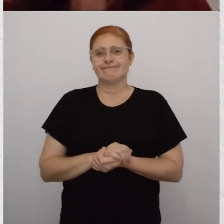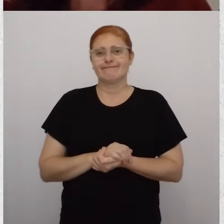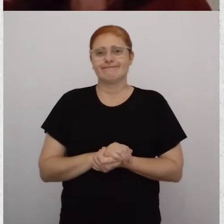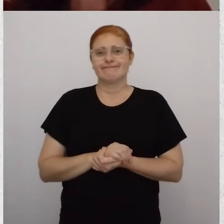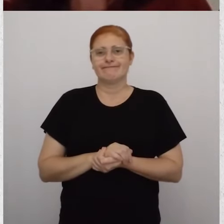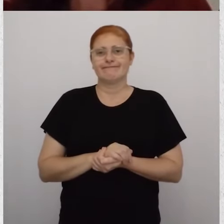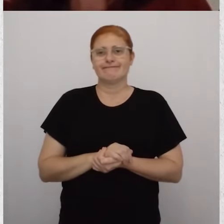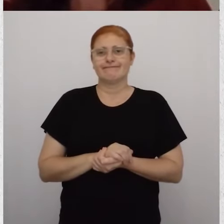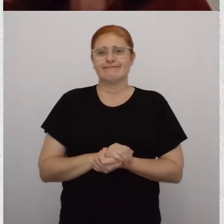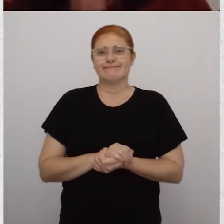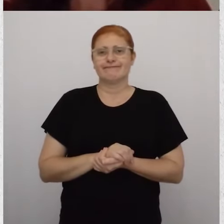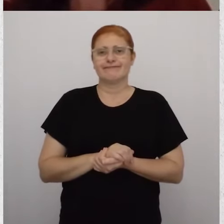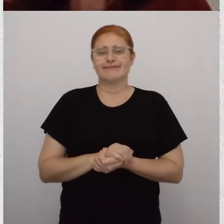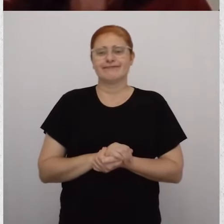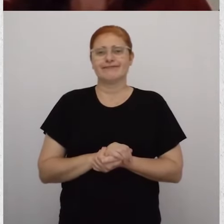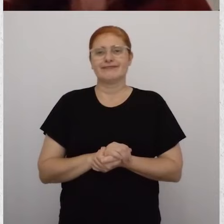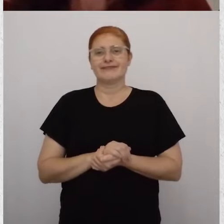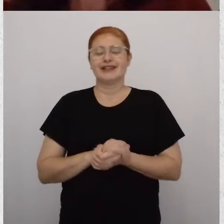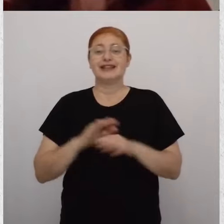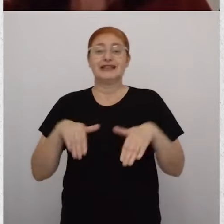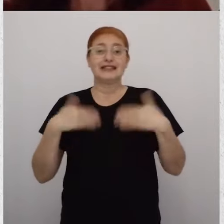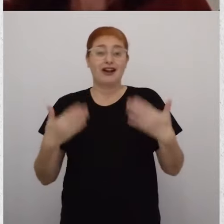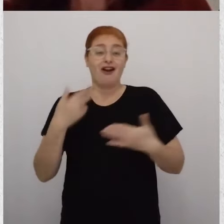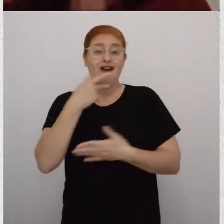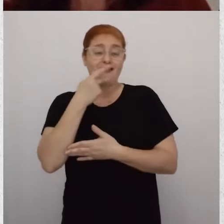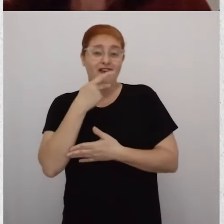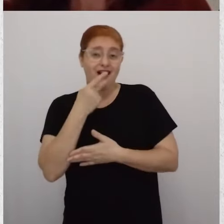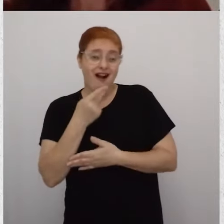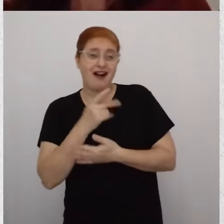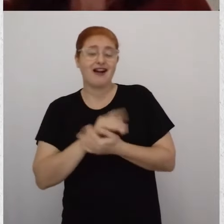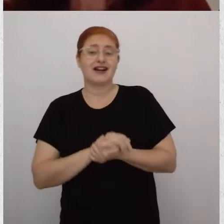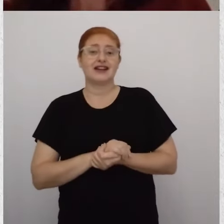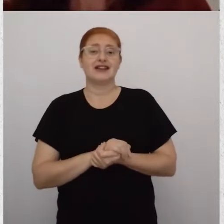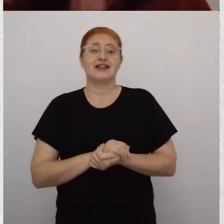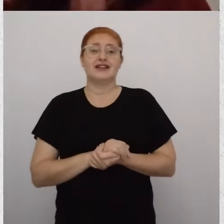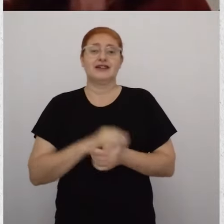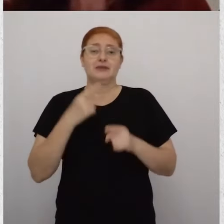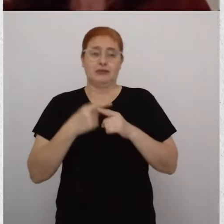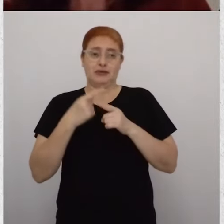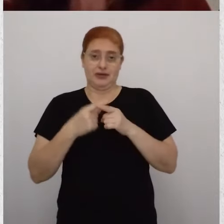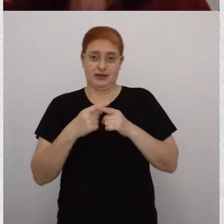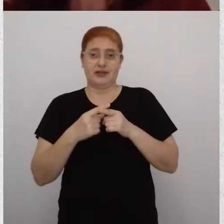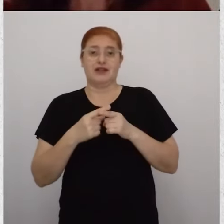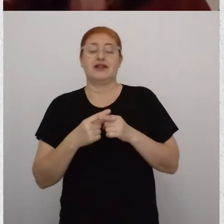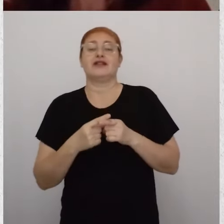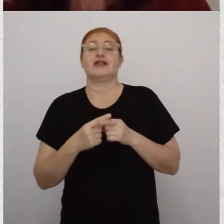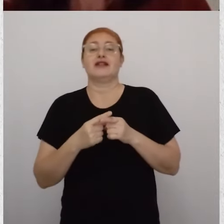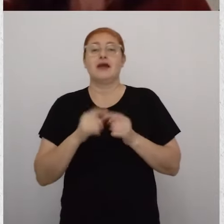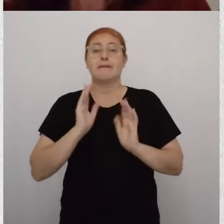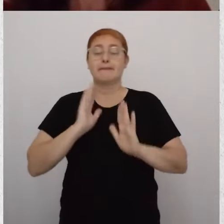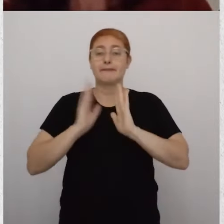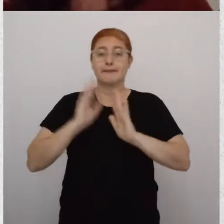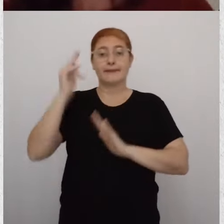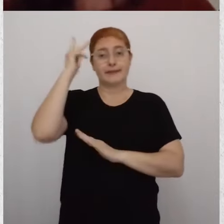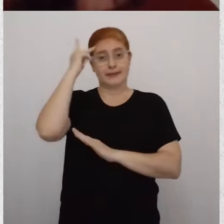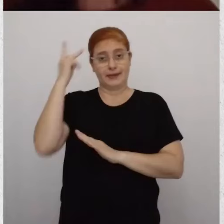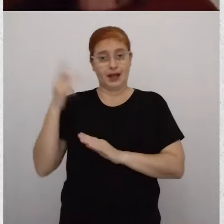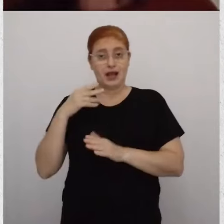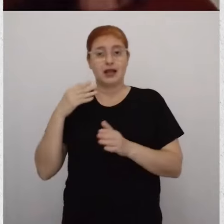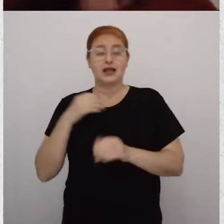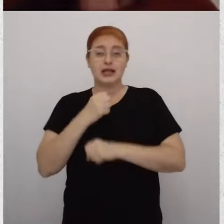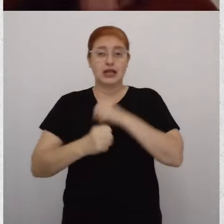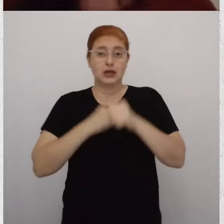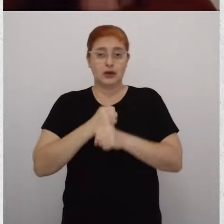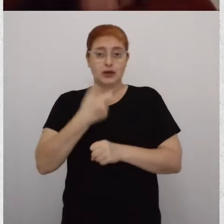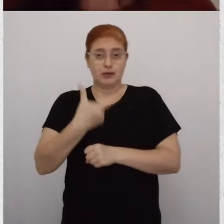fala. Não, isso que eu queria dizer, que apesar de ter estudado um período histórico que vai até